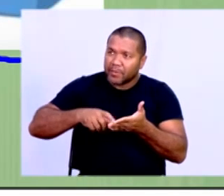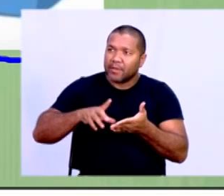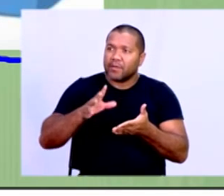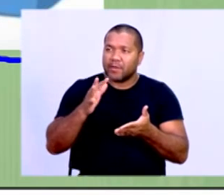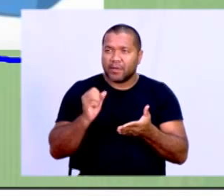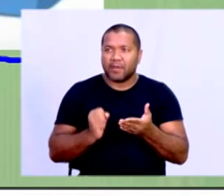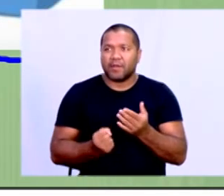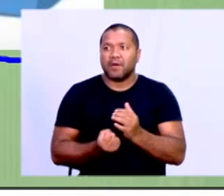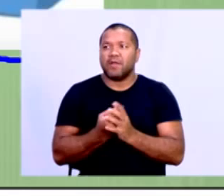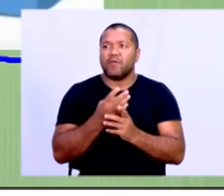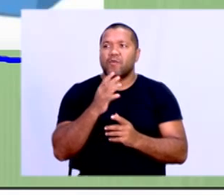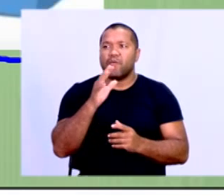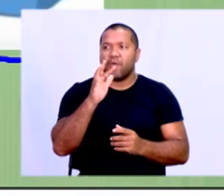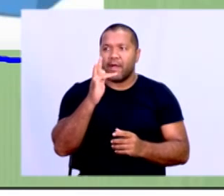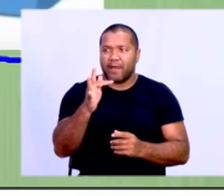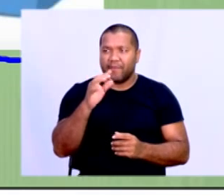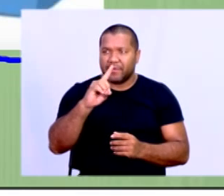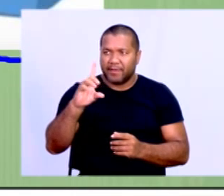FDD